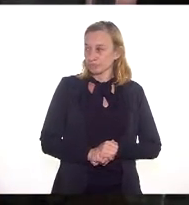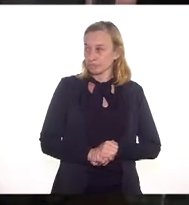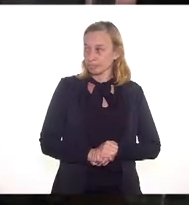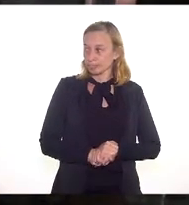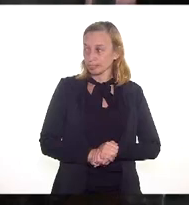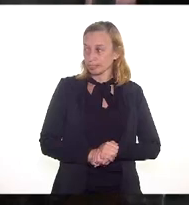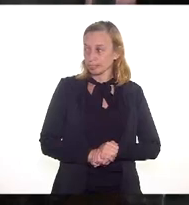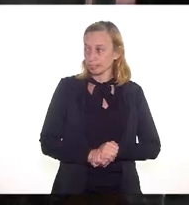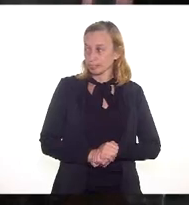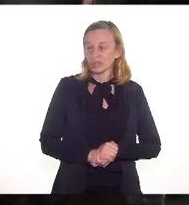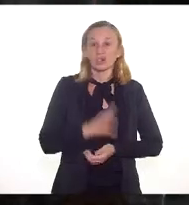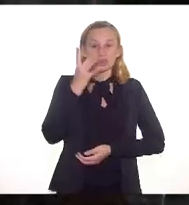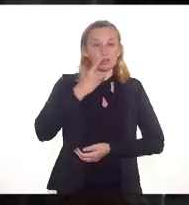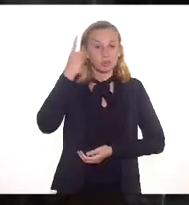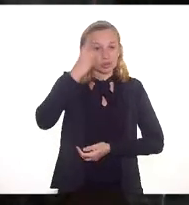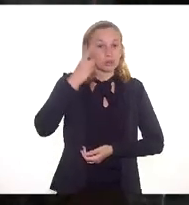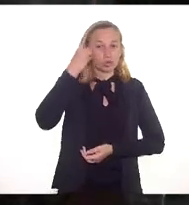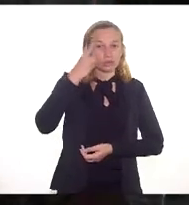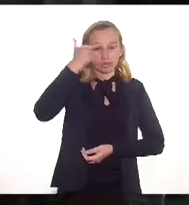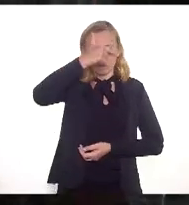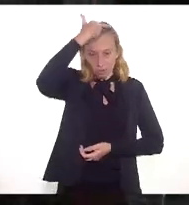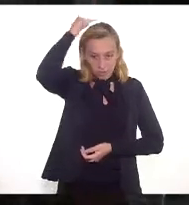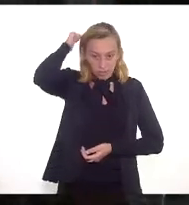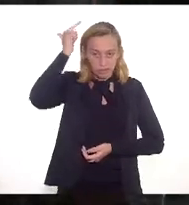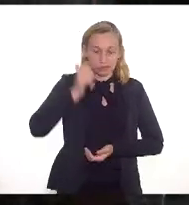O deputado Luiz,